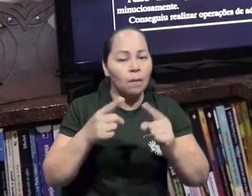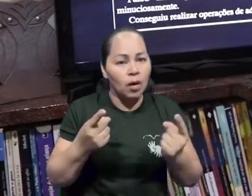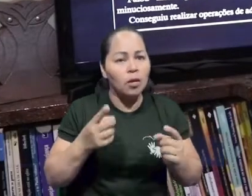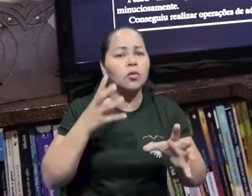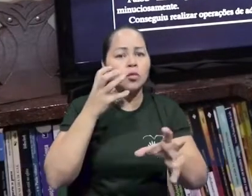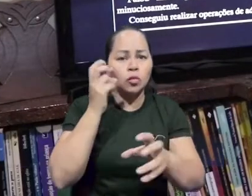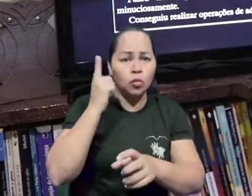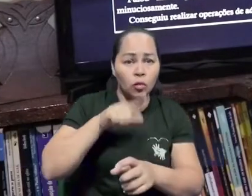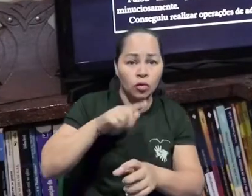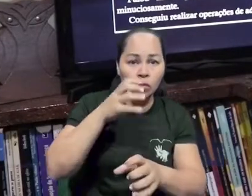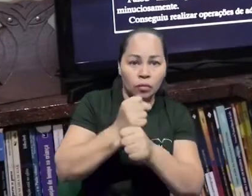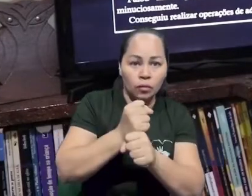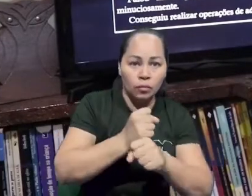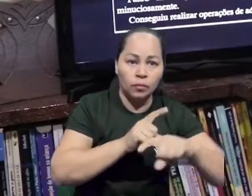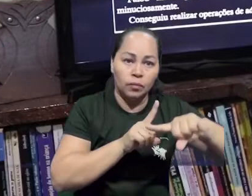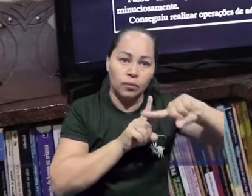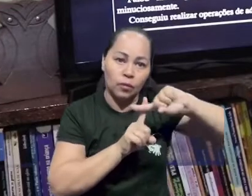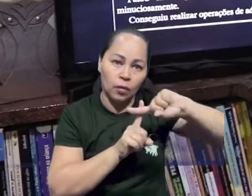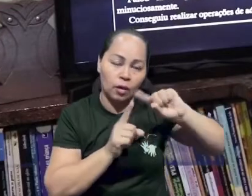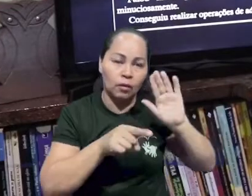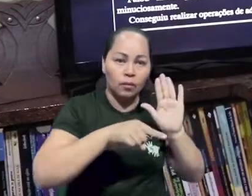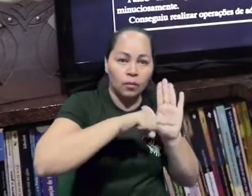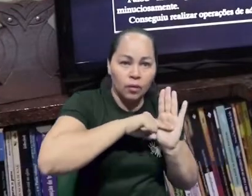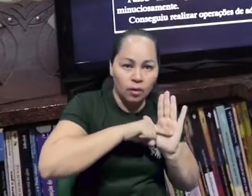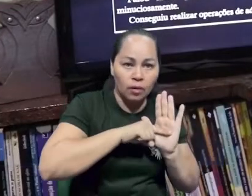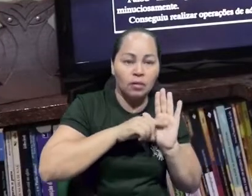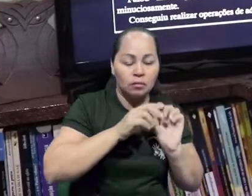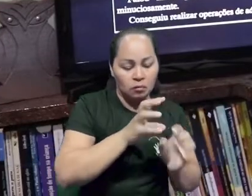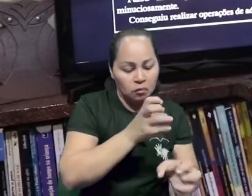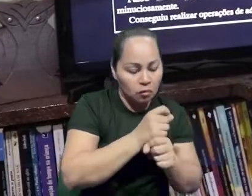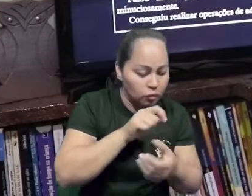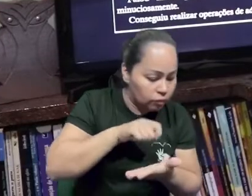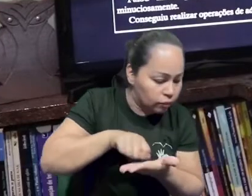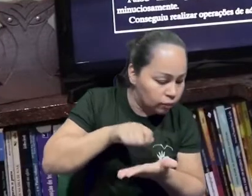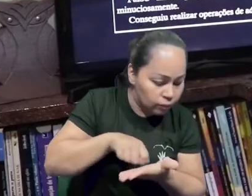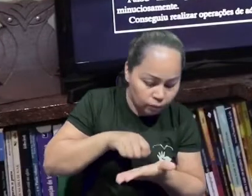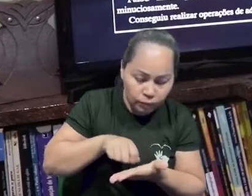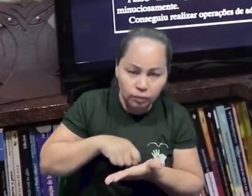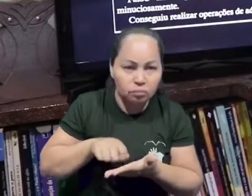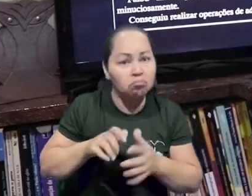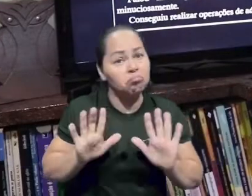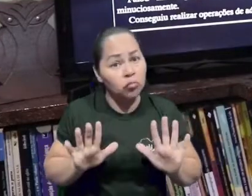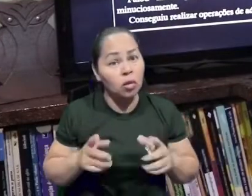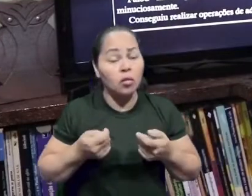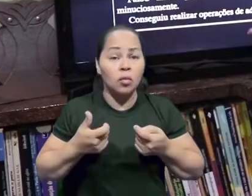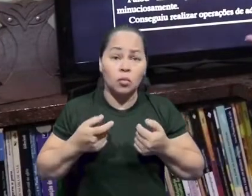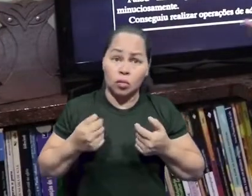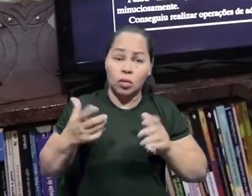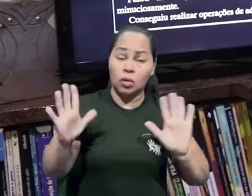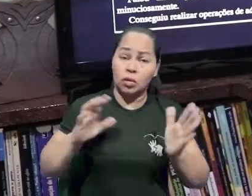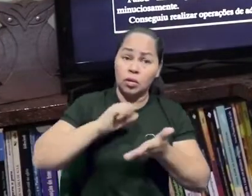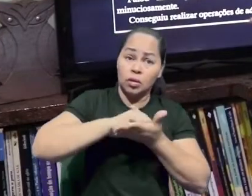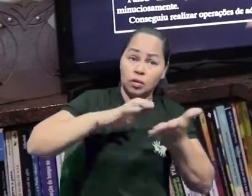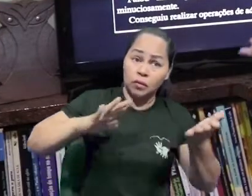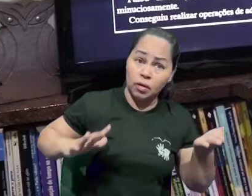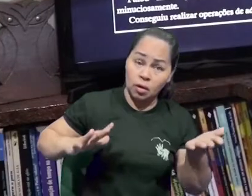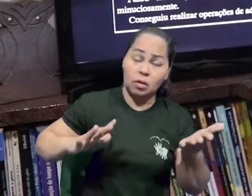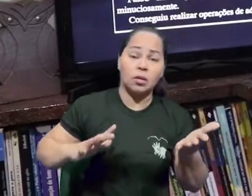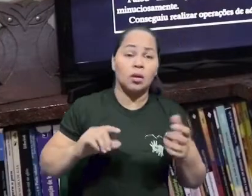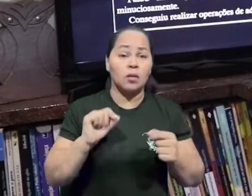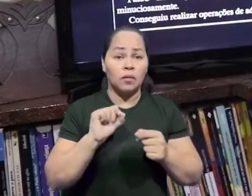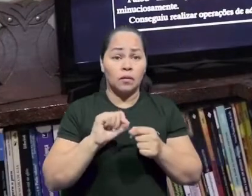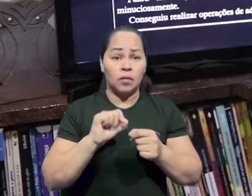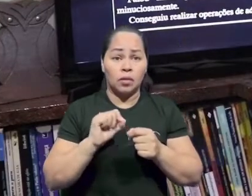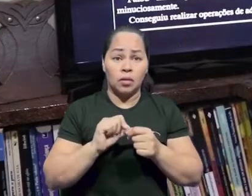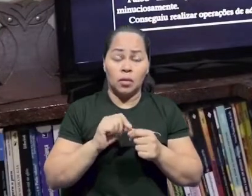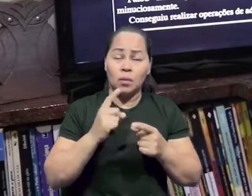realizar operações de adição e subtração simples com recursos lúdicos. Então foram poucas atividades que esse aluno fez porque